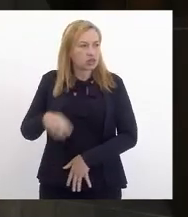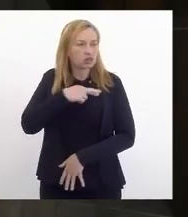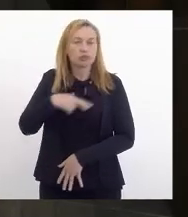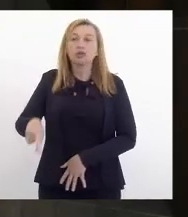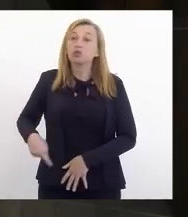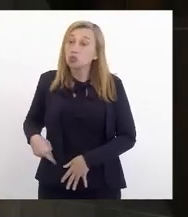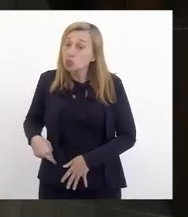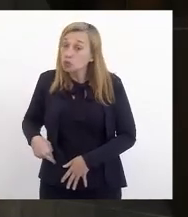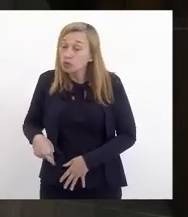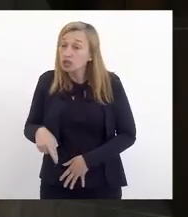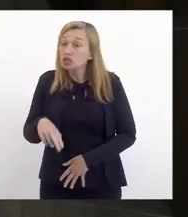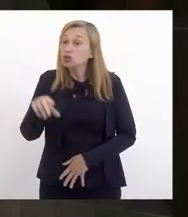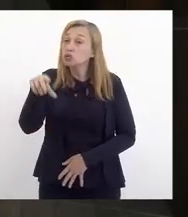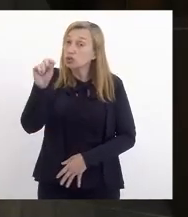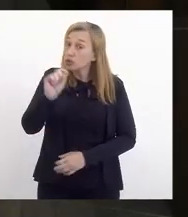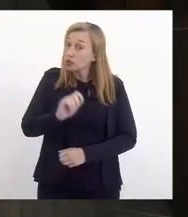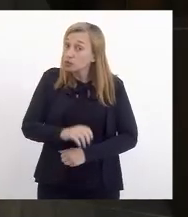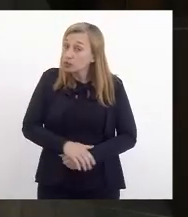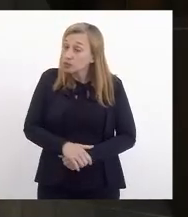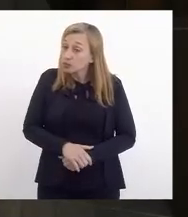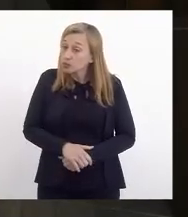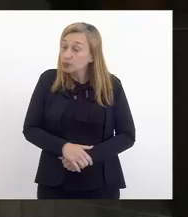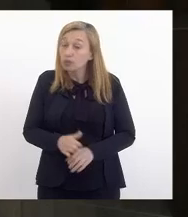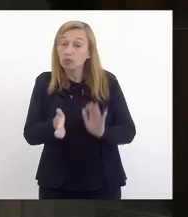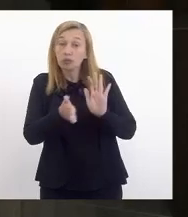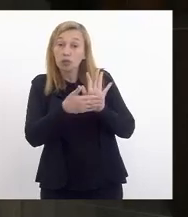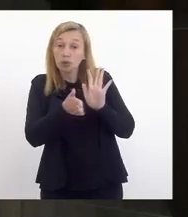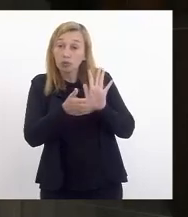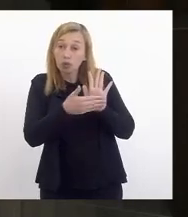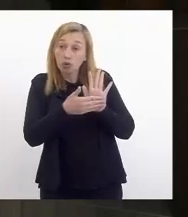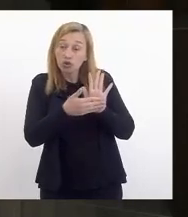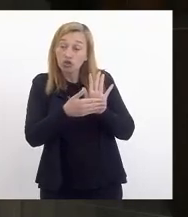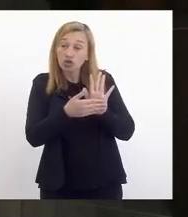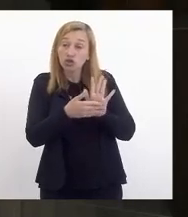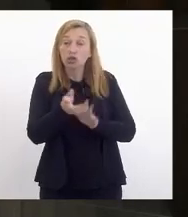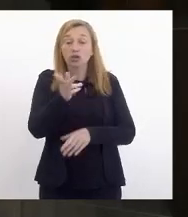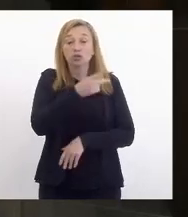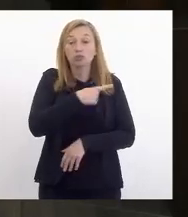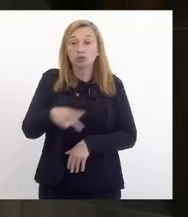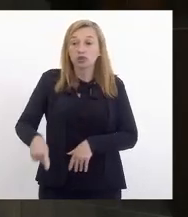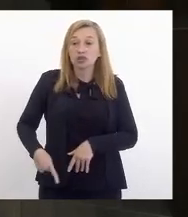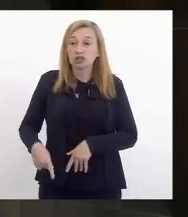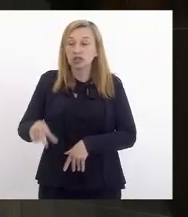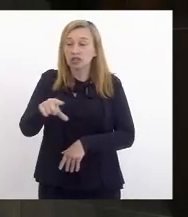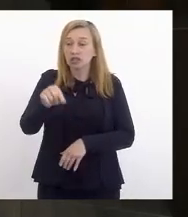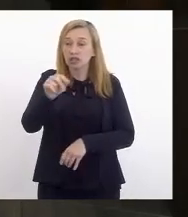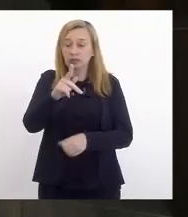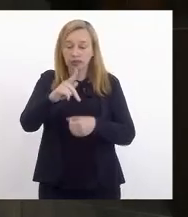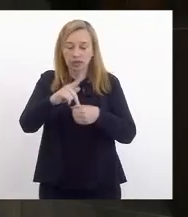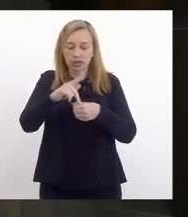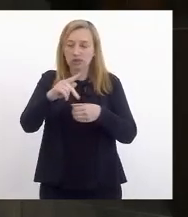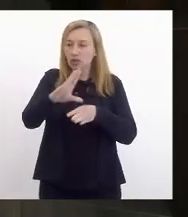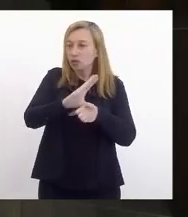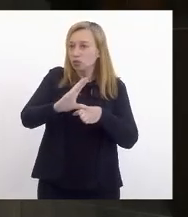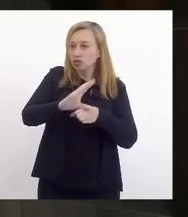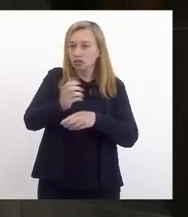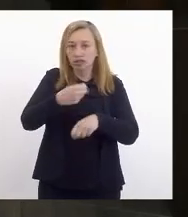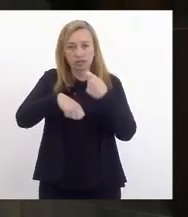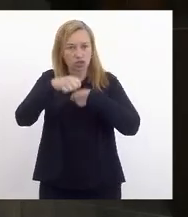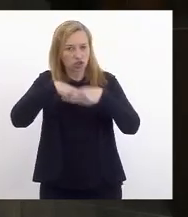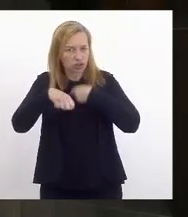da República que propõe o presidente da Petrobras ao Conselho de